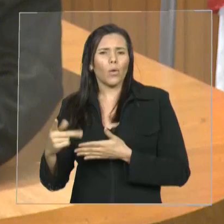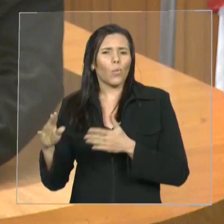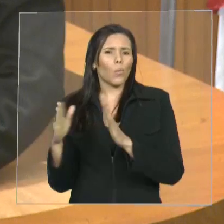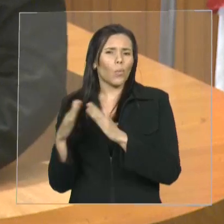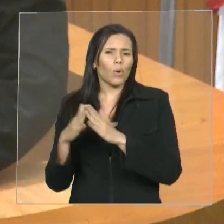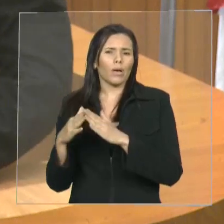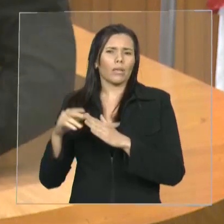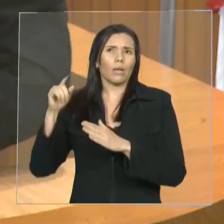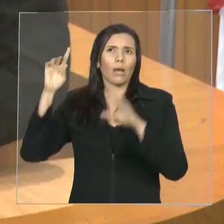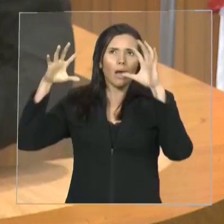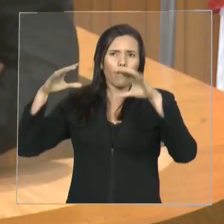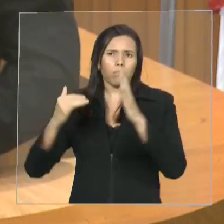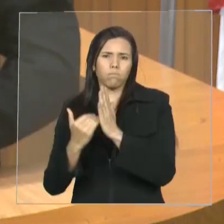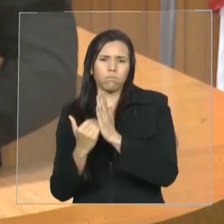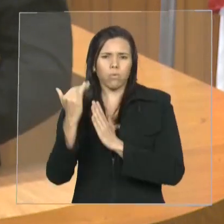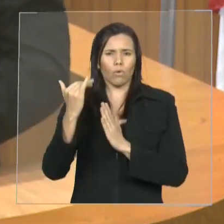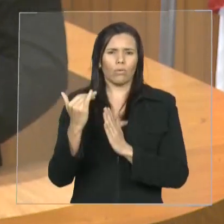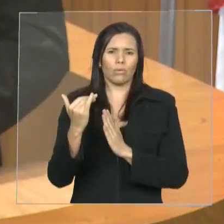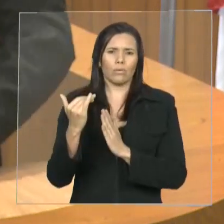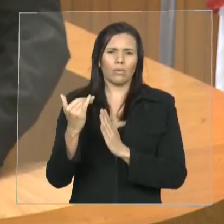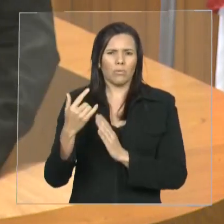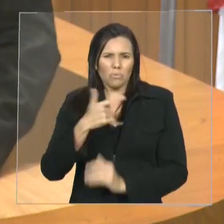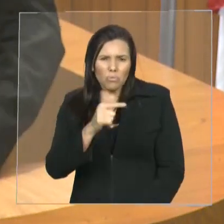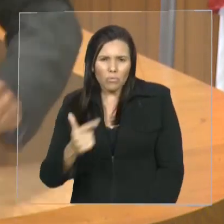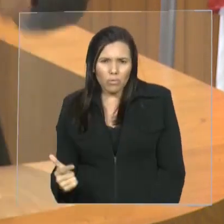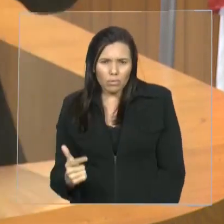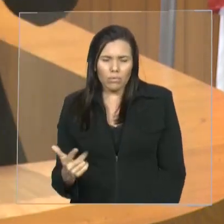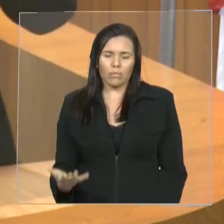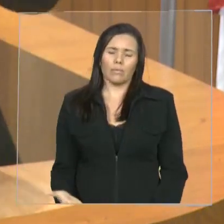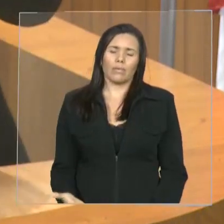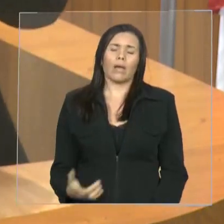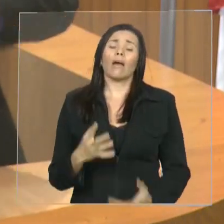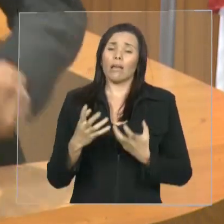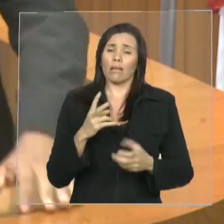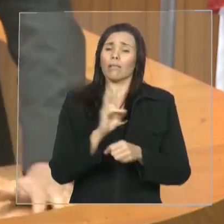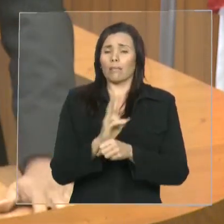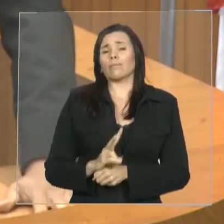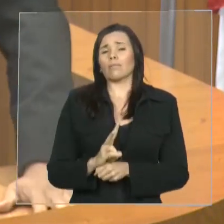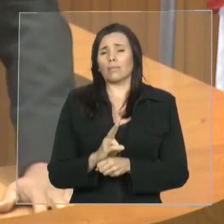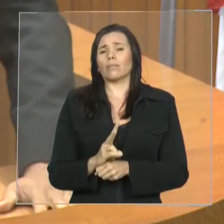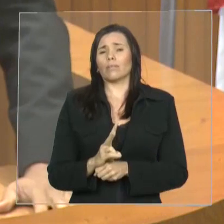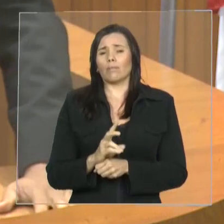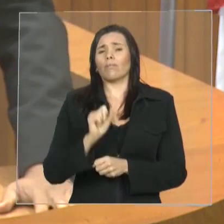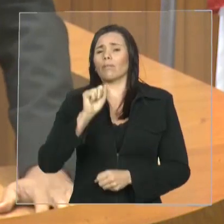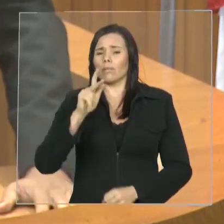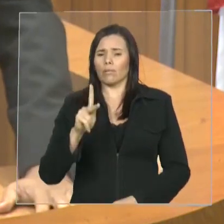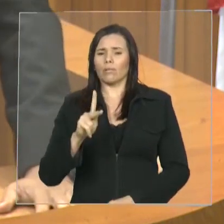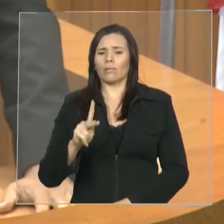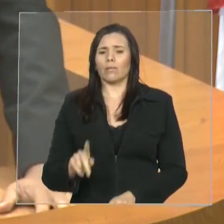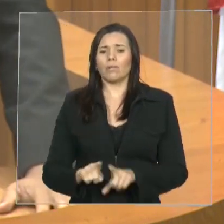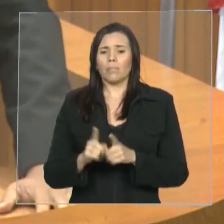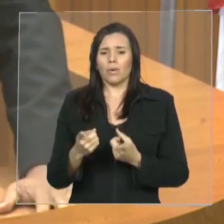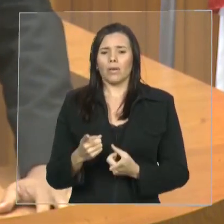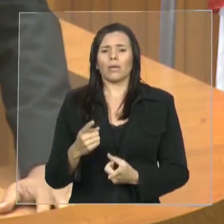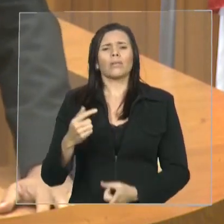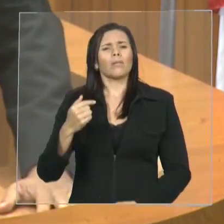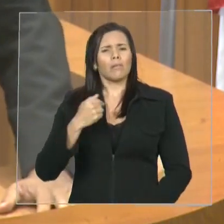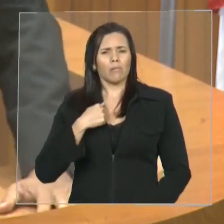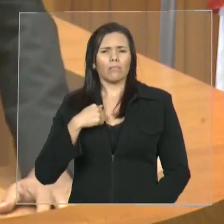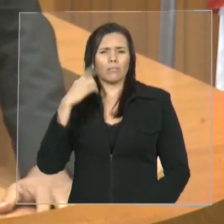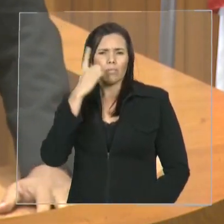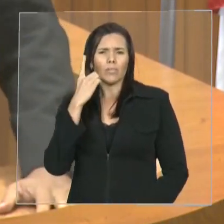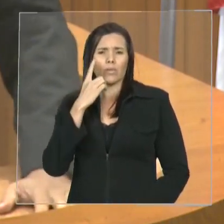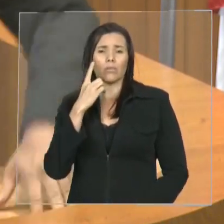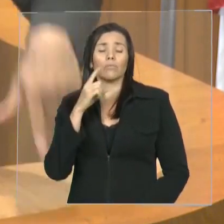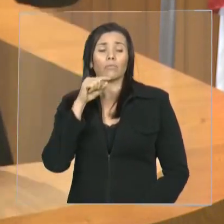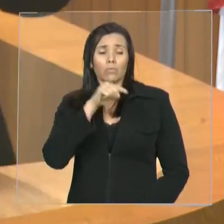Quer defender, defenda. Agora, não esqueça, se o senhor é deputado, se eu sou deputado, nós devemos muito ao povo